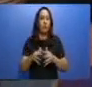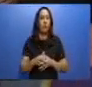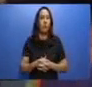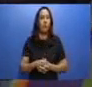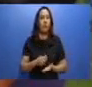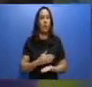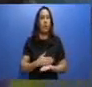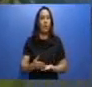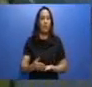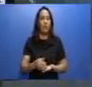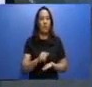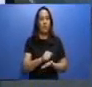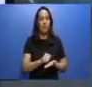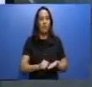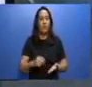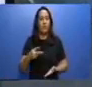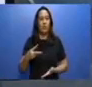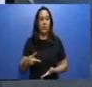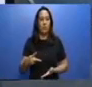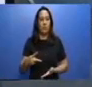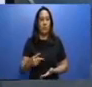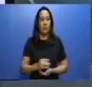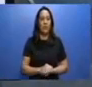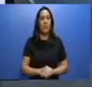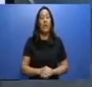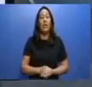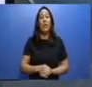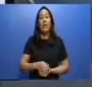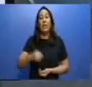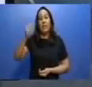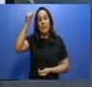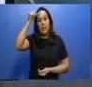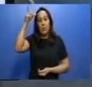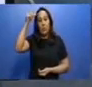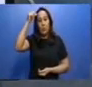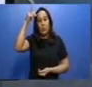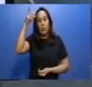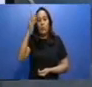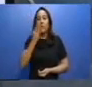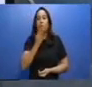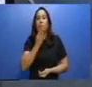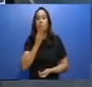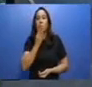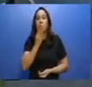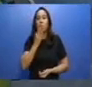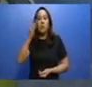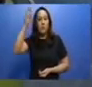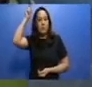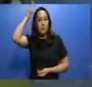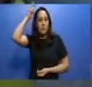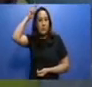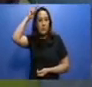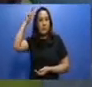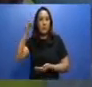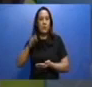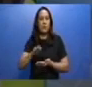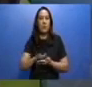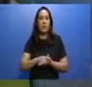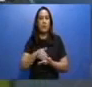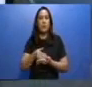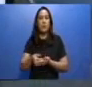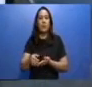Número 2. Faz parte da cultura indígena dos índios, né? A pintura no